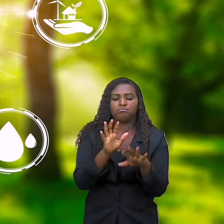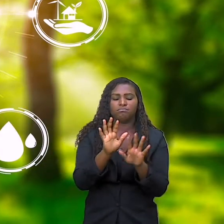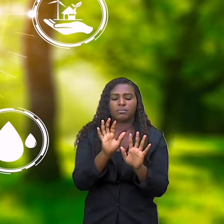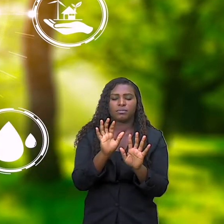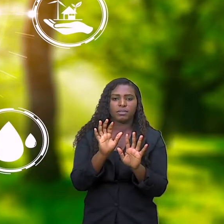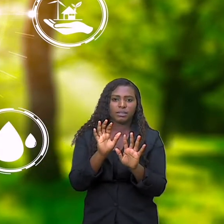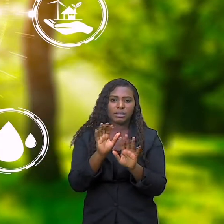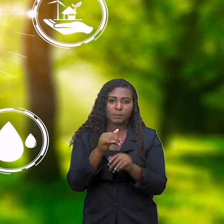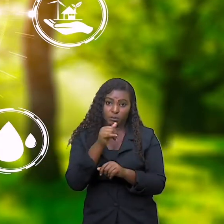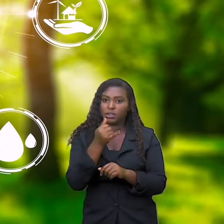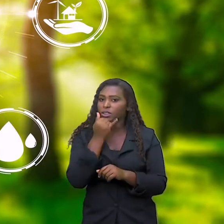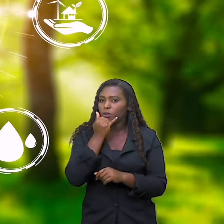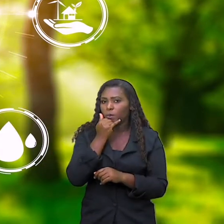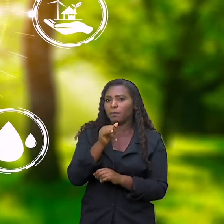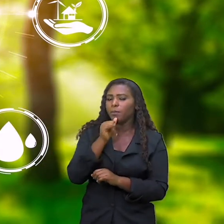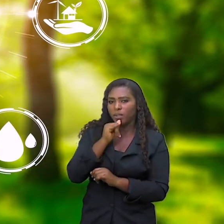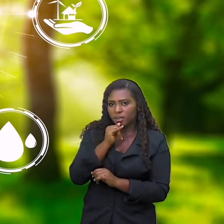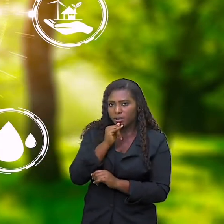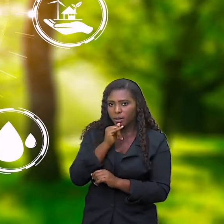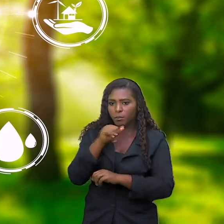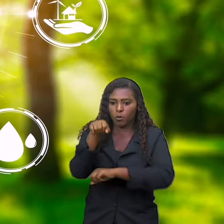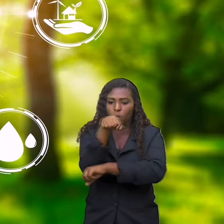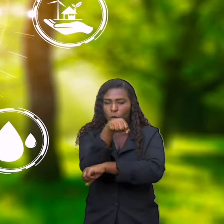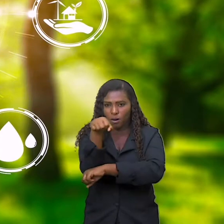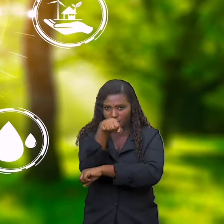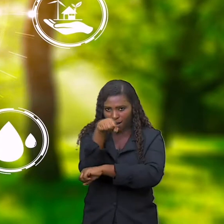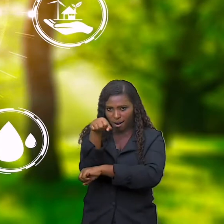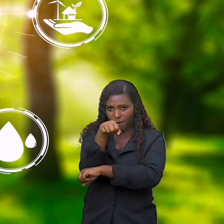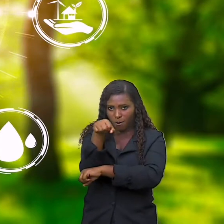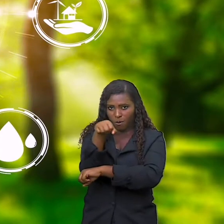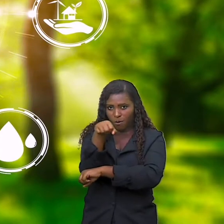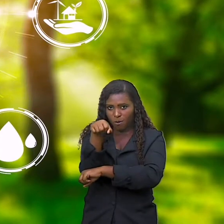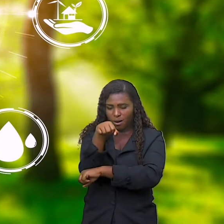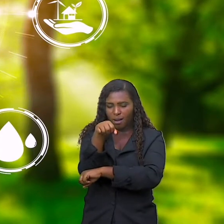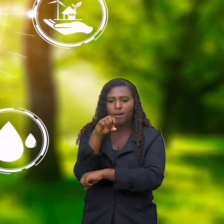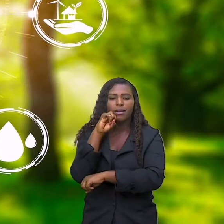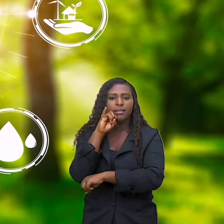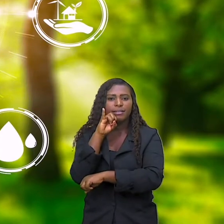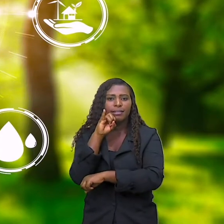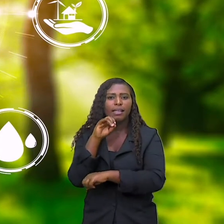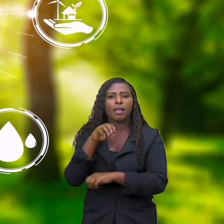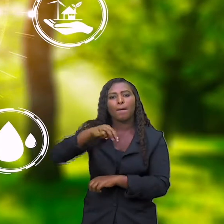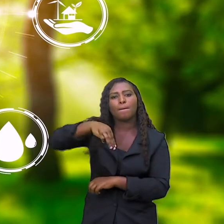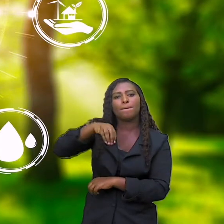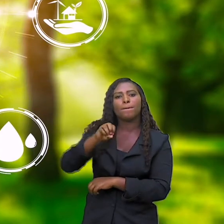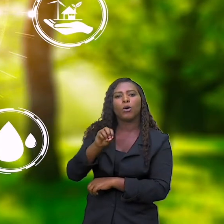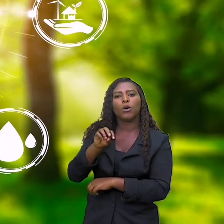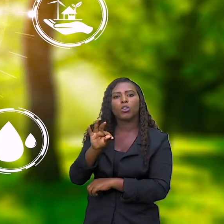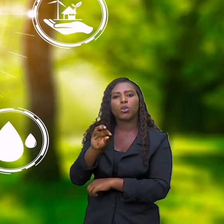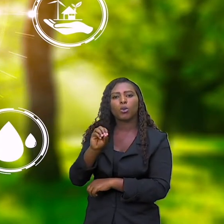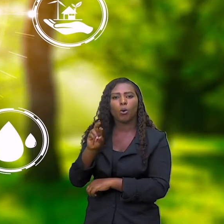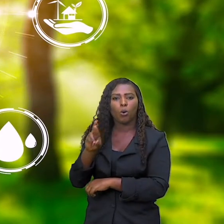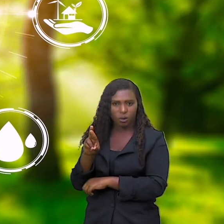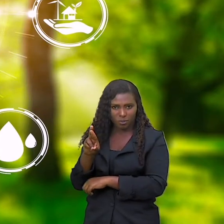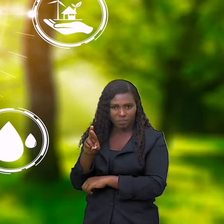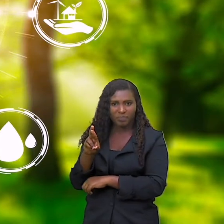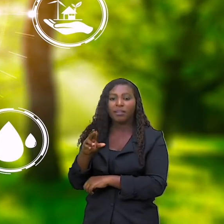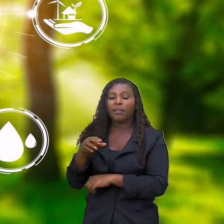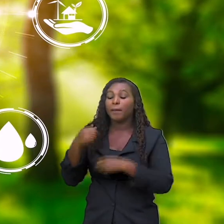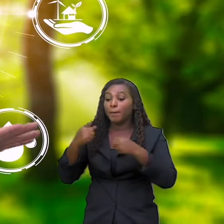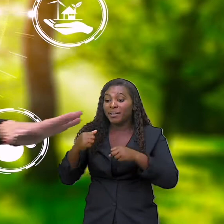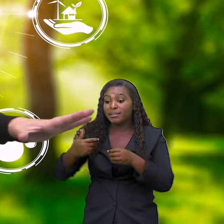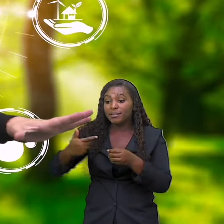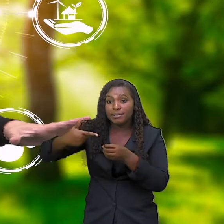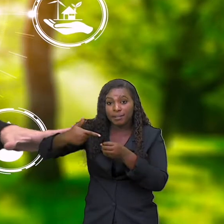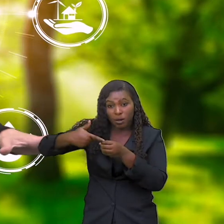é motorizado, ele tem que queimar combustível, que são fontes de energia para a sua movimentação, para